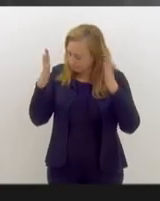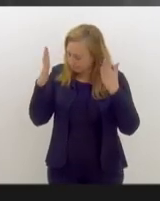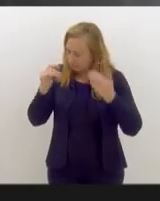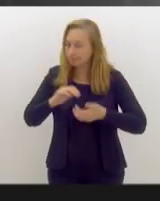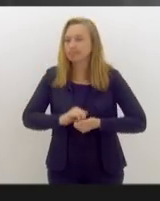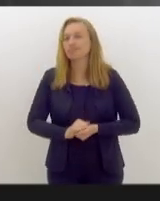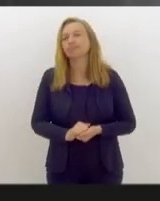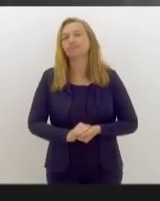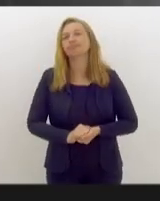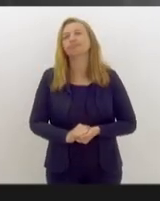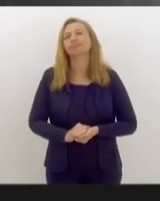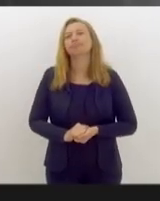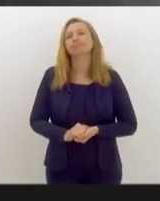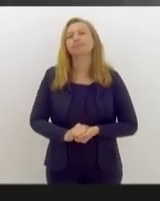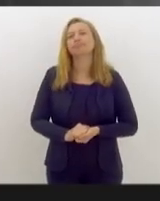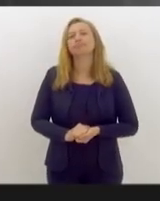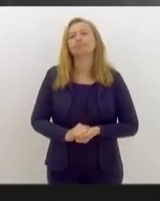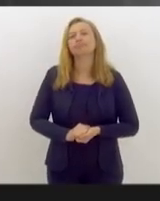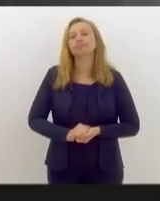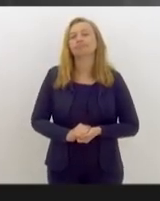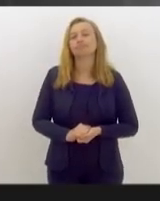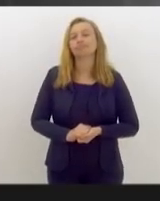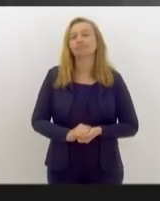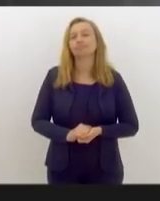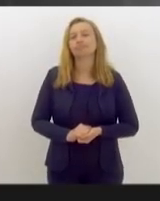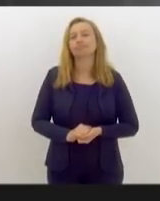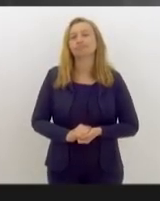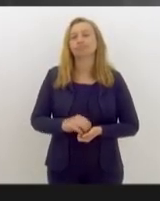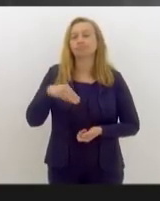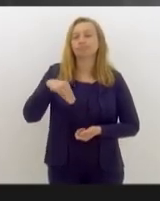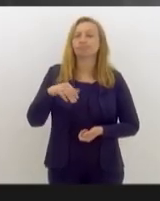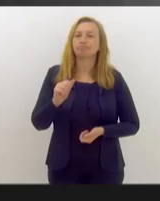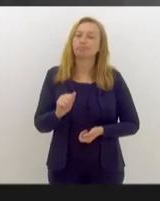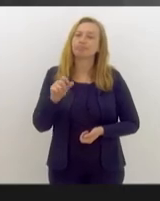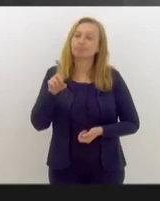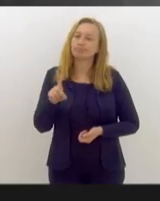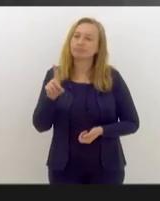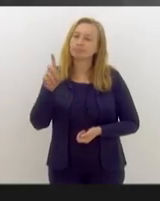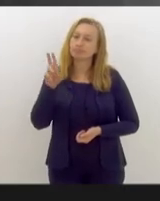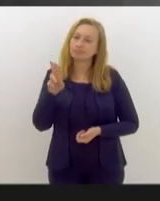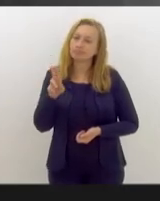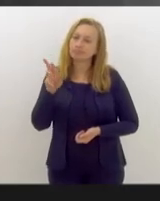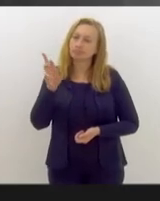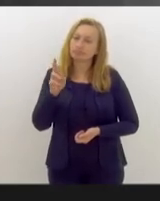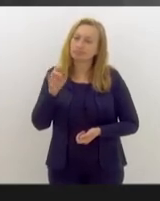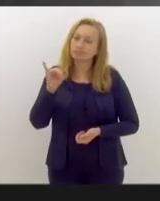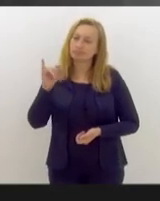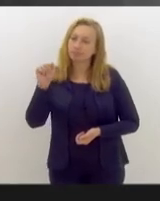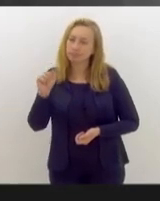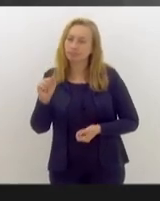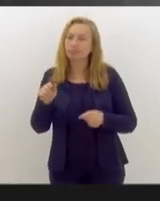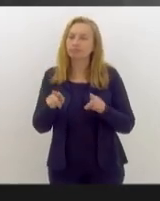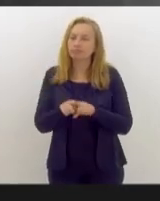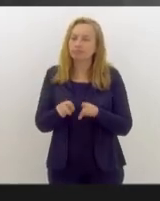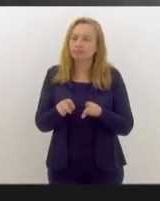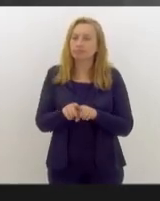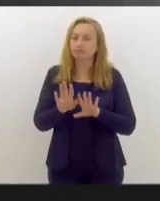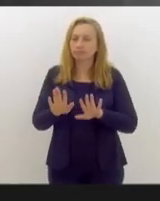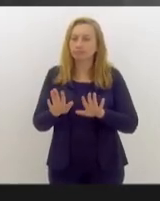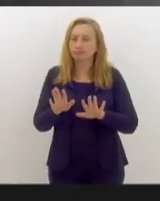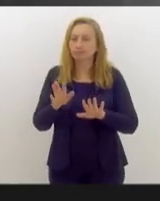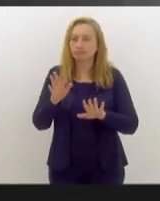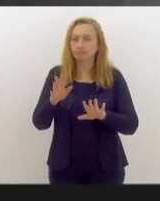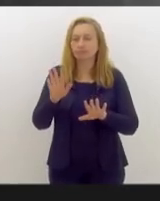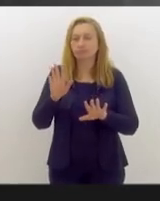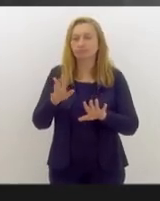a importância. O Madureira veio fazendo a complementação, mas acho que é importante traçar um histórico.